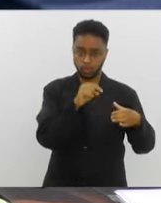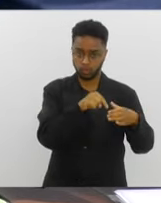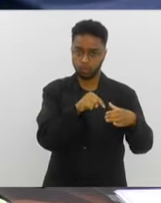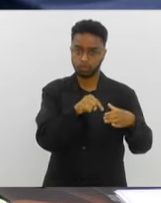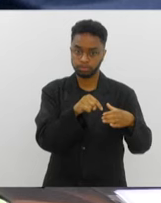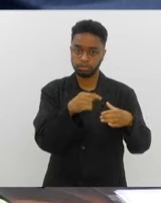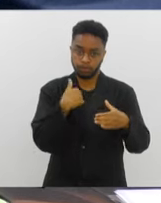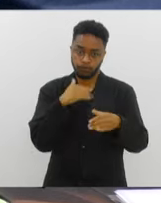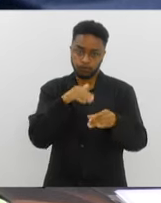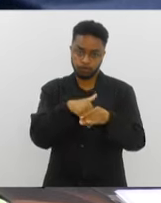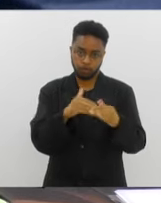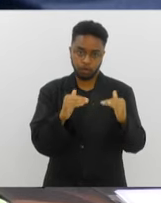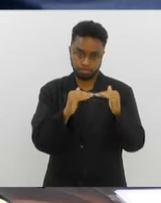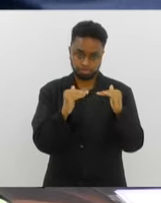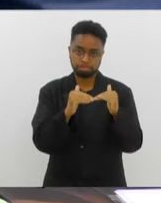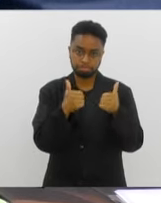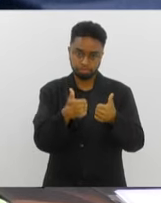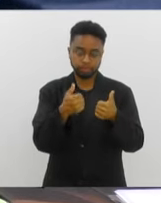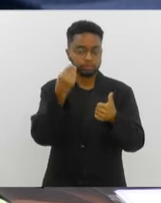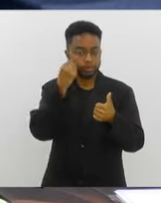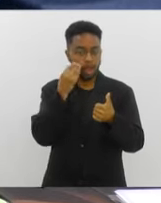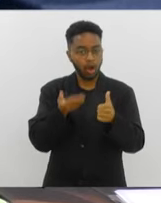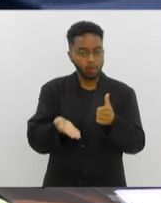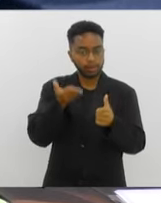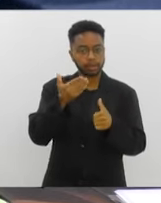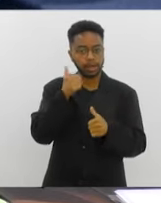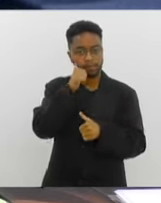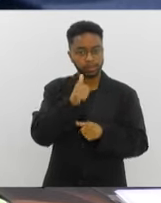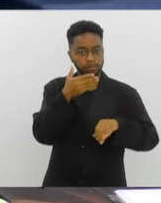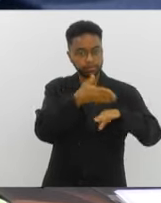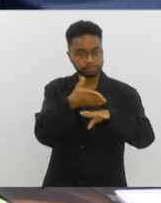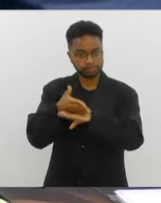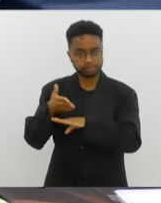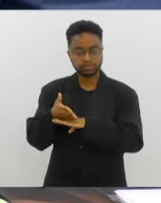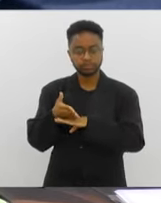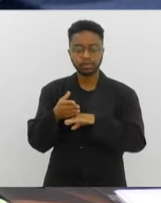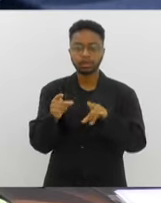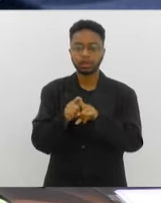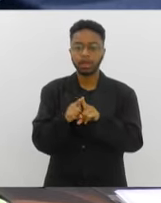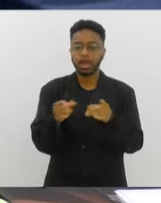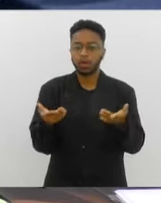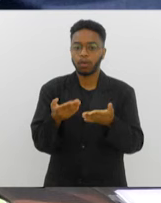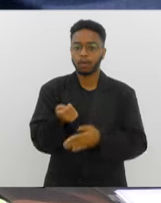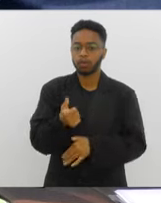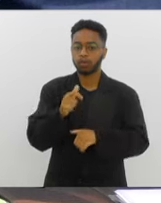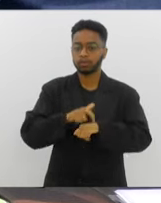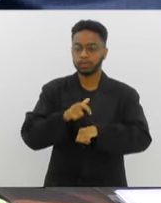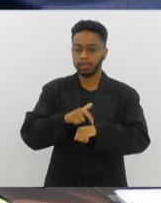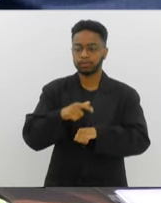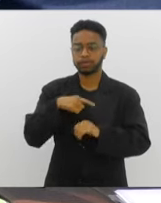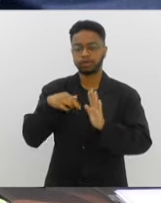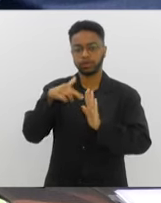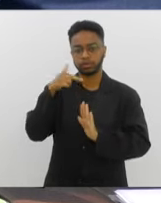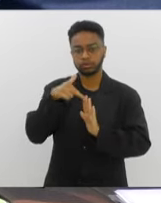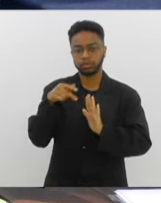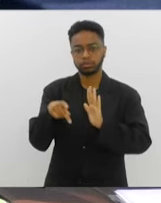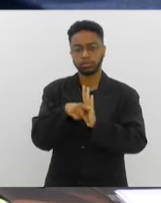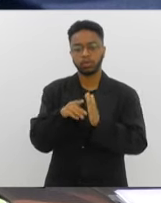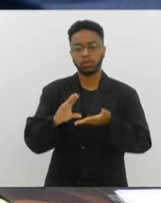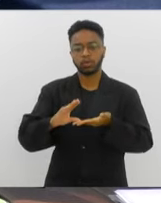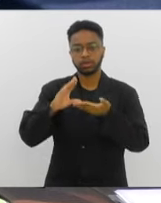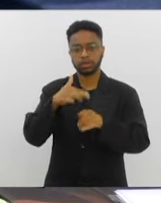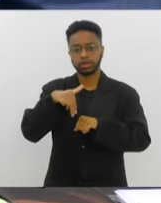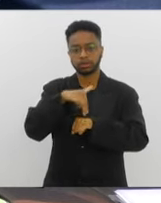votaria favorável, para aumentar a participação de mulheres. Recentemente, uma resolução do Conselho Nacional